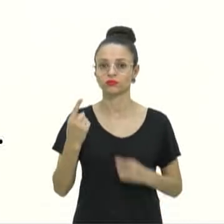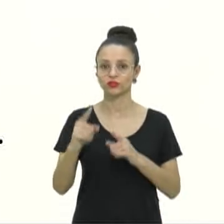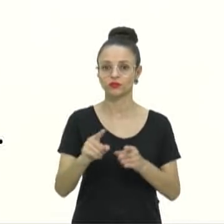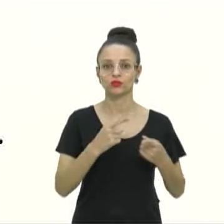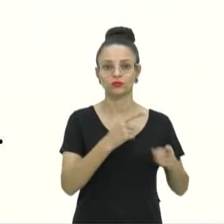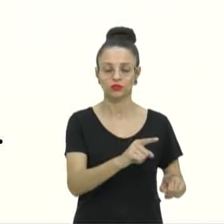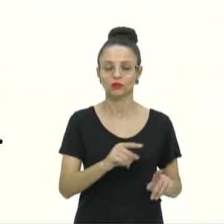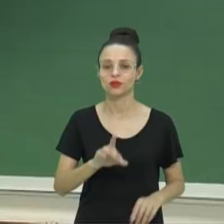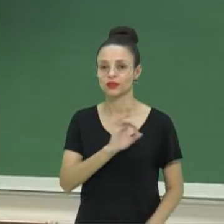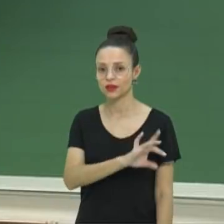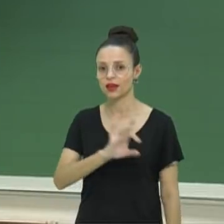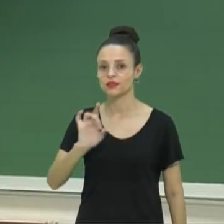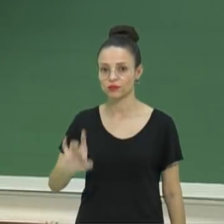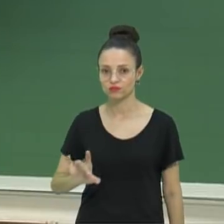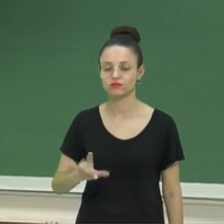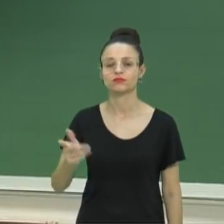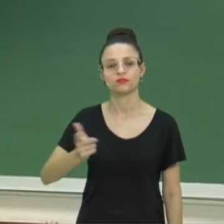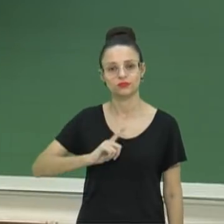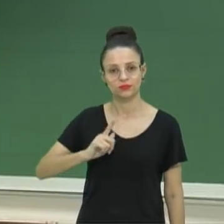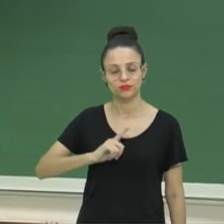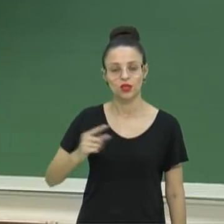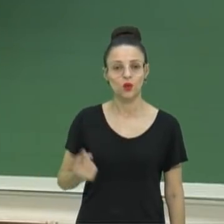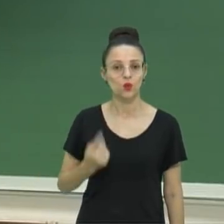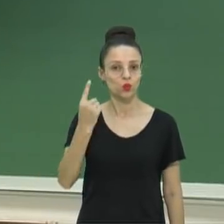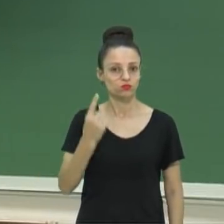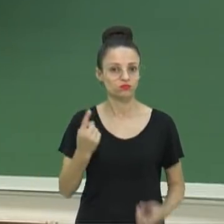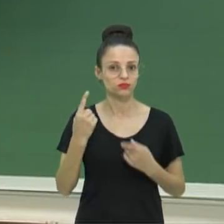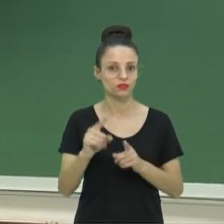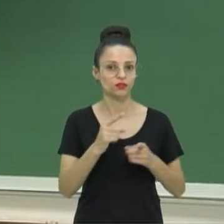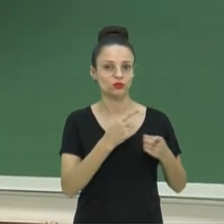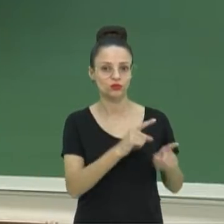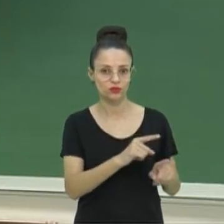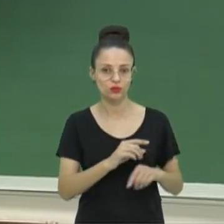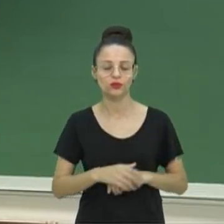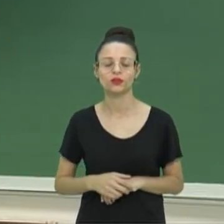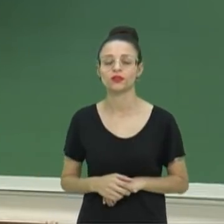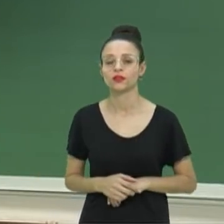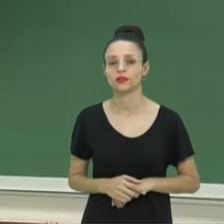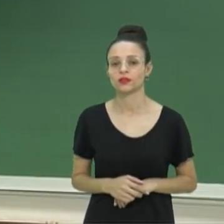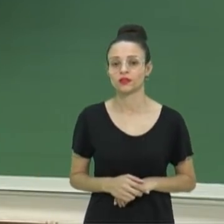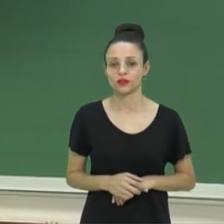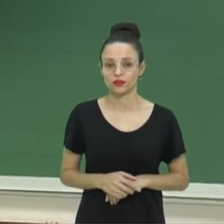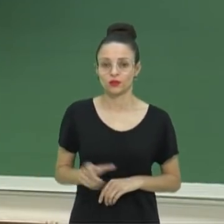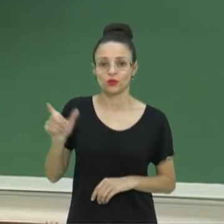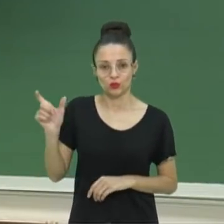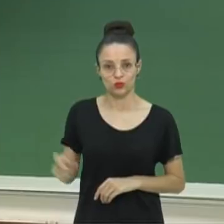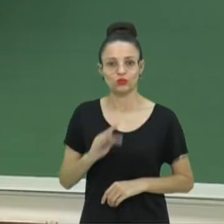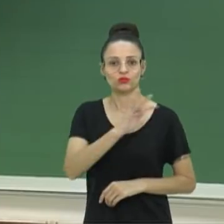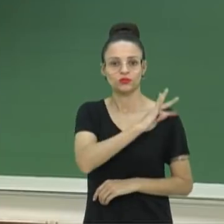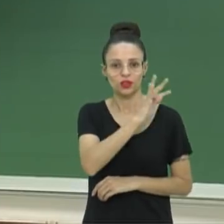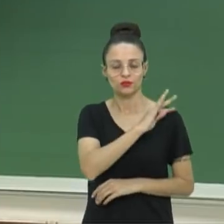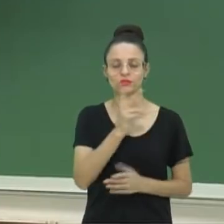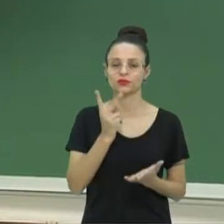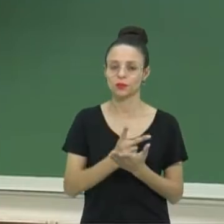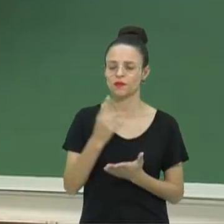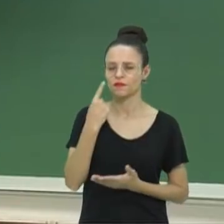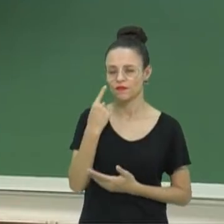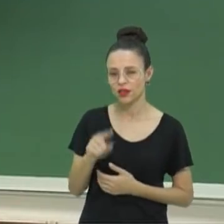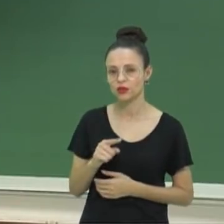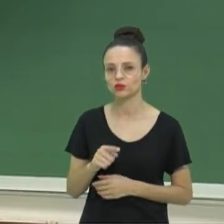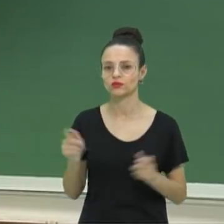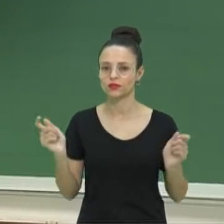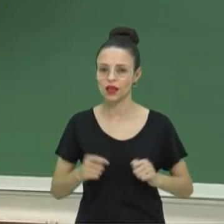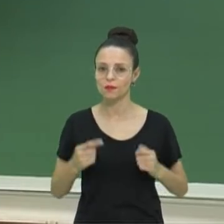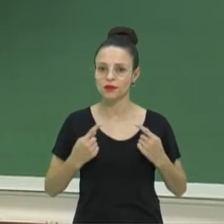né? Então, cada combate existe um desafio. O técnico sempre vai estar vendo a situação que vai lançar